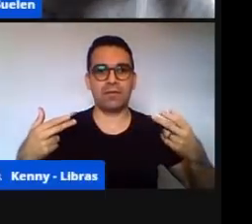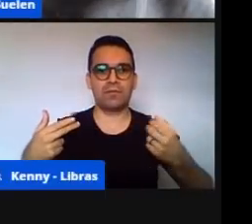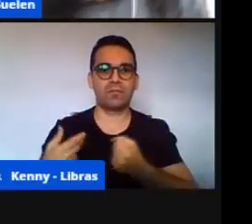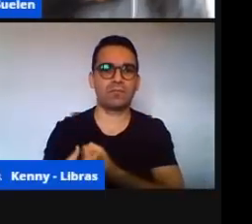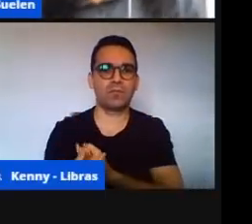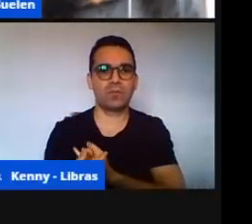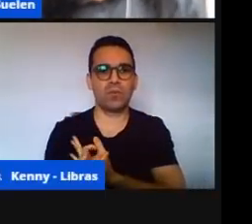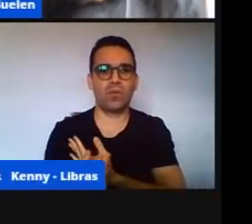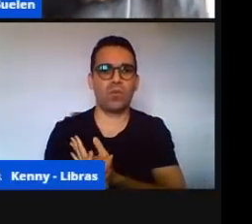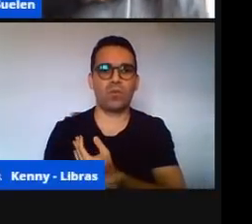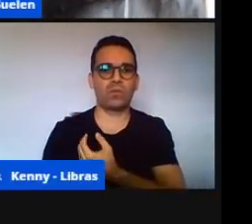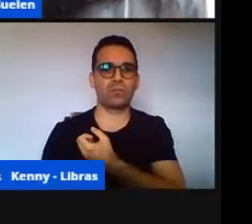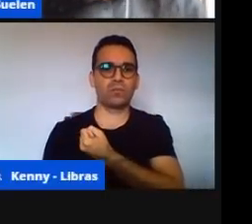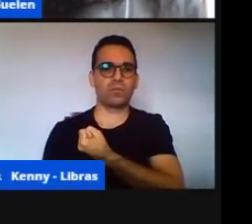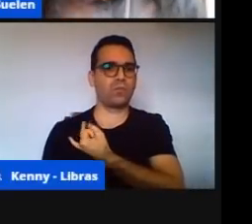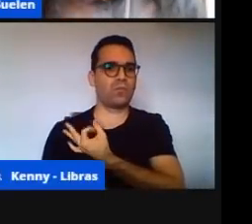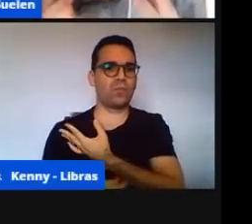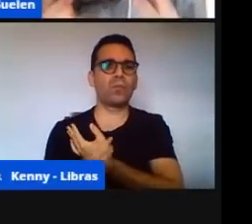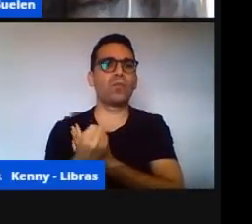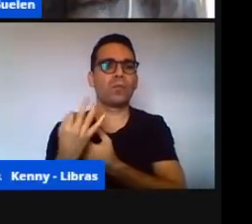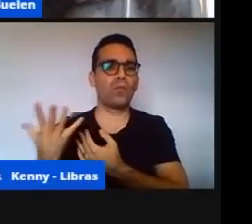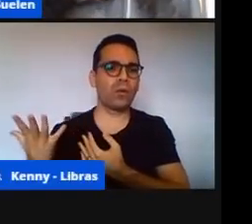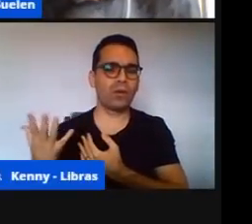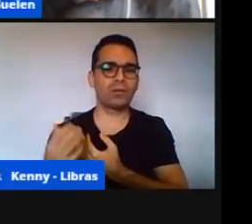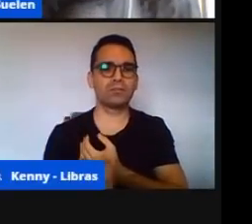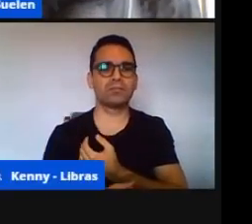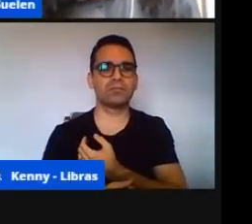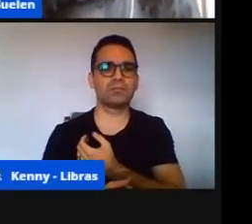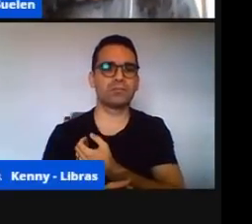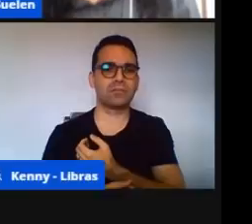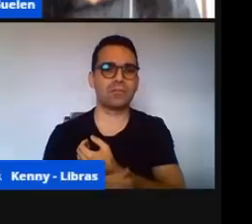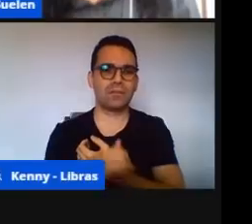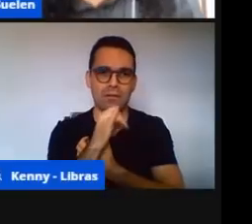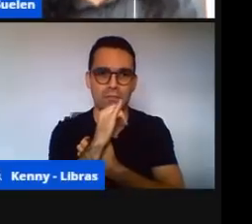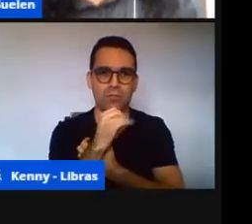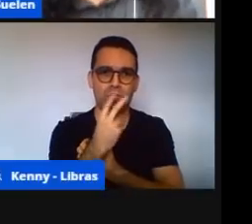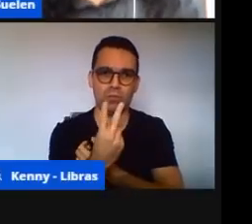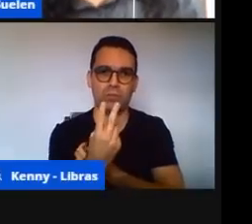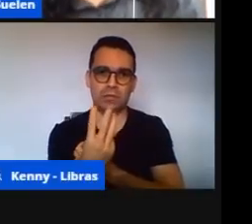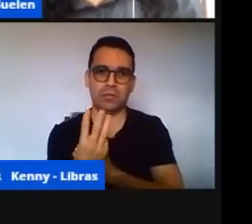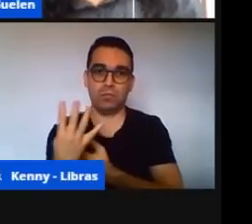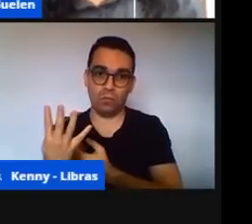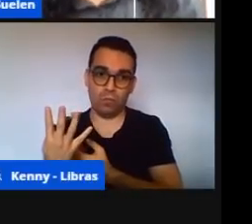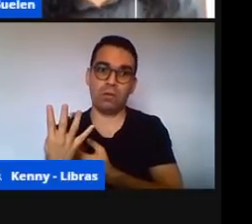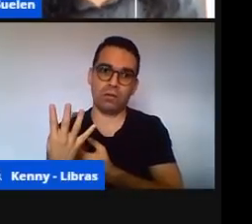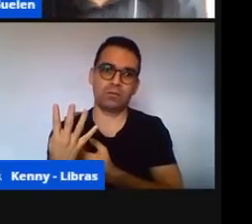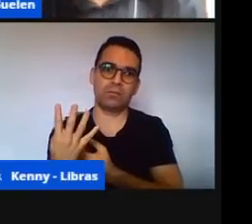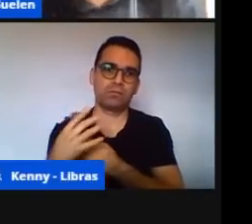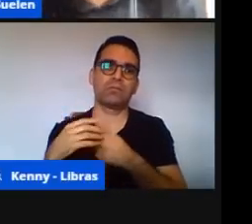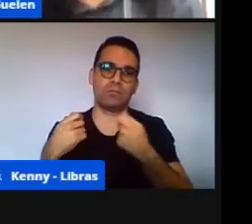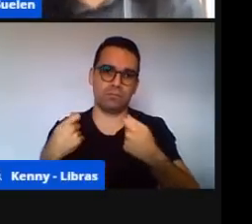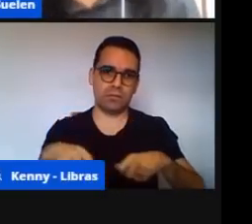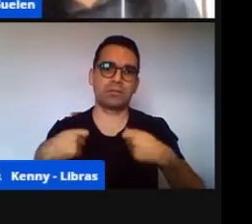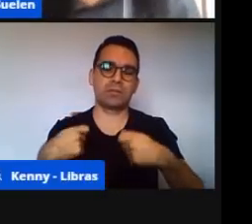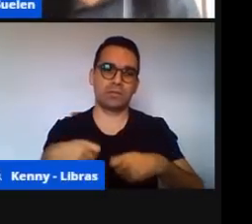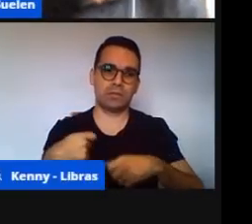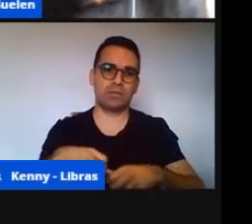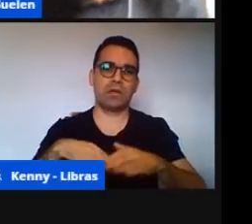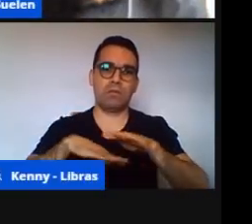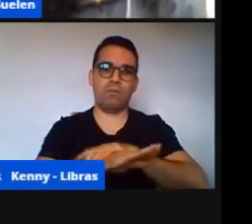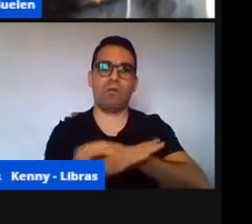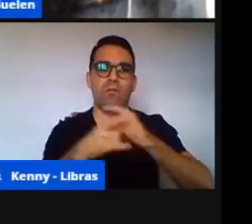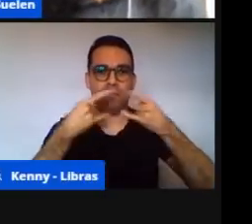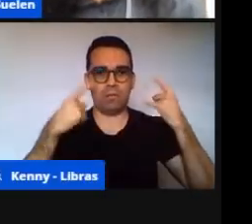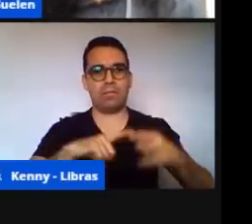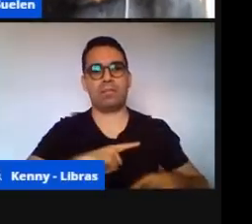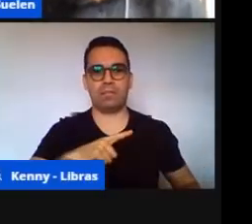E após a utilização da máscara, o que vocês precisam fazer para poder higienizar e conferir